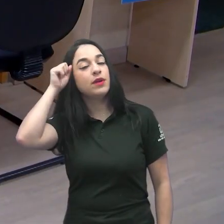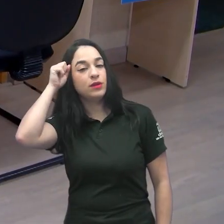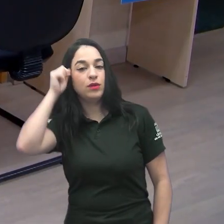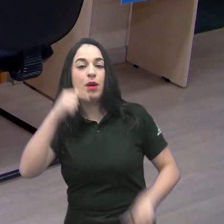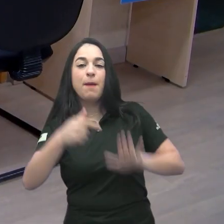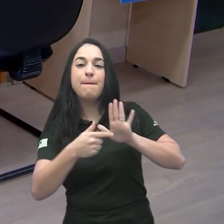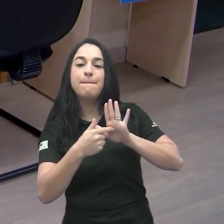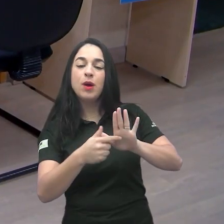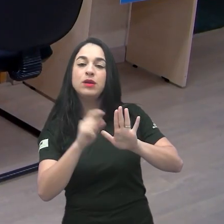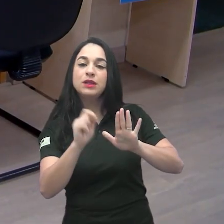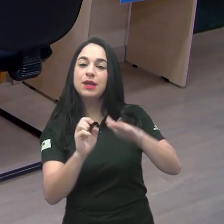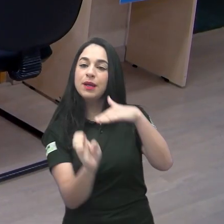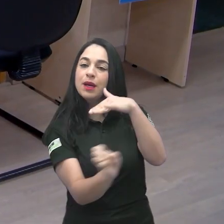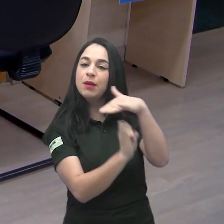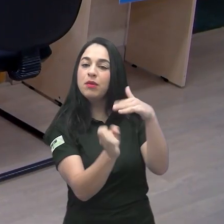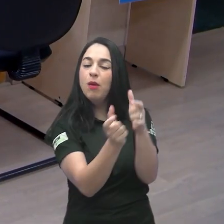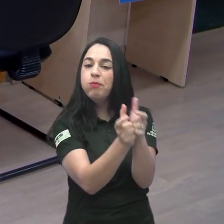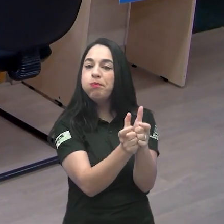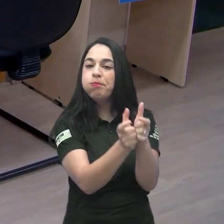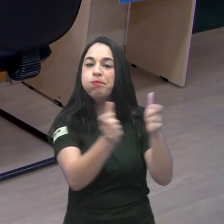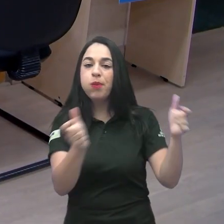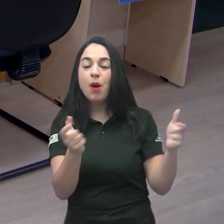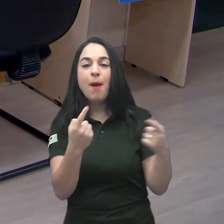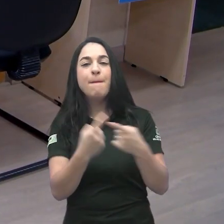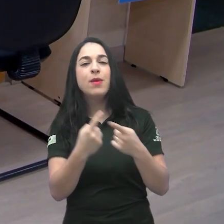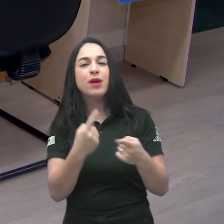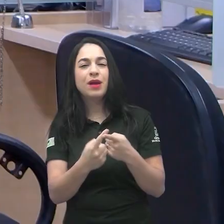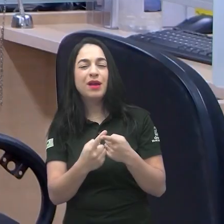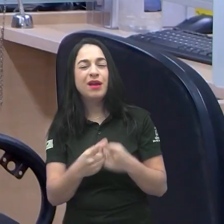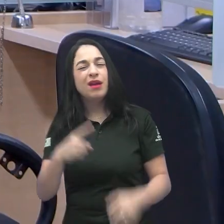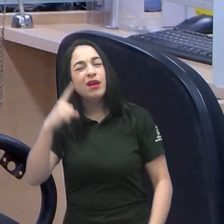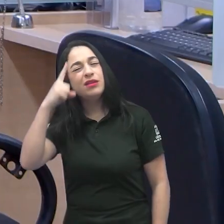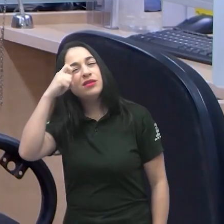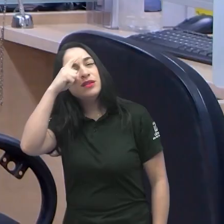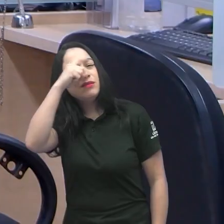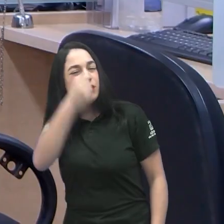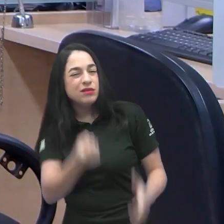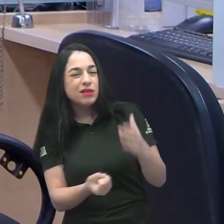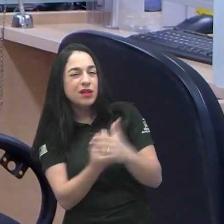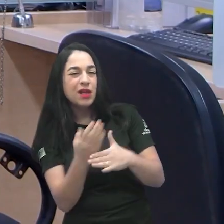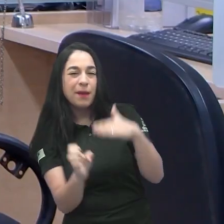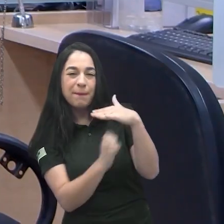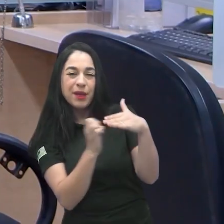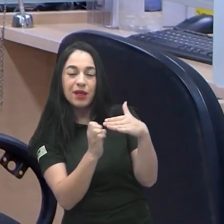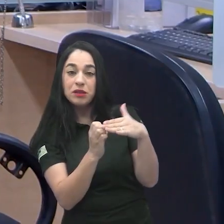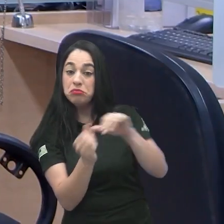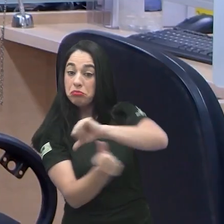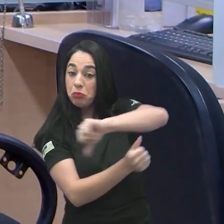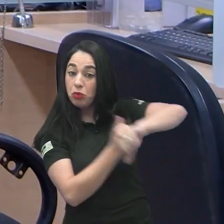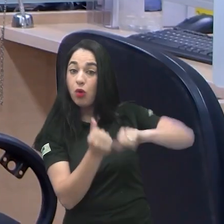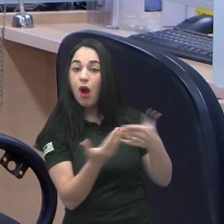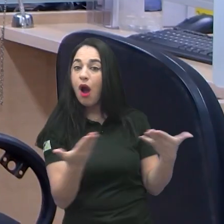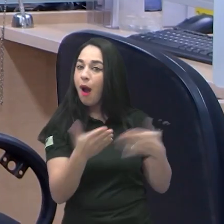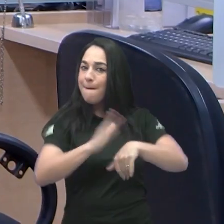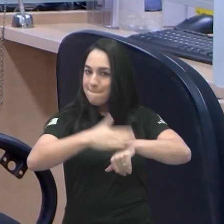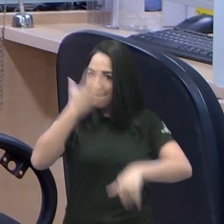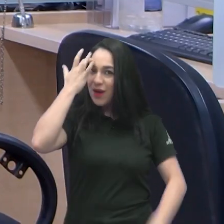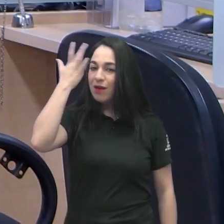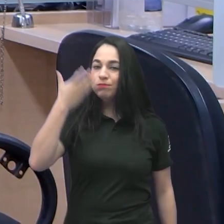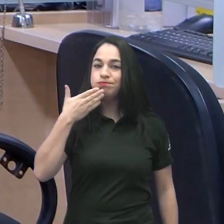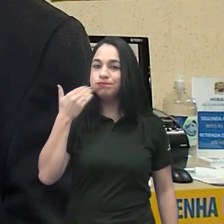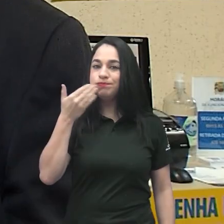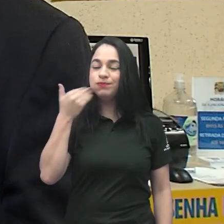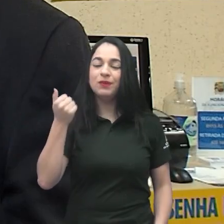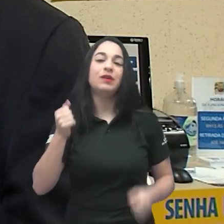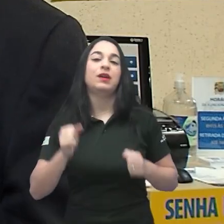fatores apontados pela Prefeitura para o crescimento no número de empresas é a redução da burocracia que ajuda a encurtar o